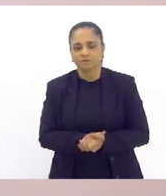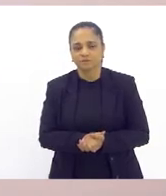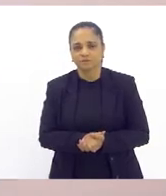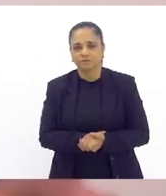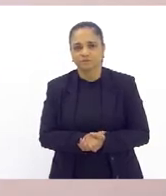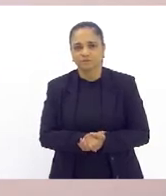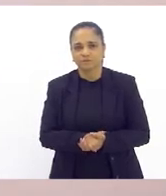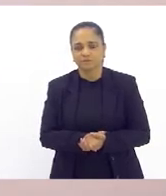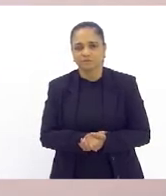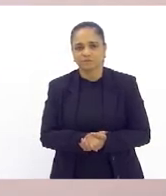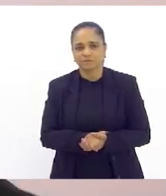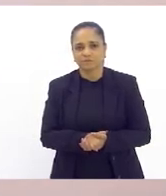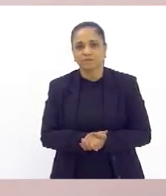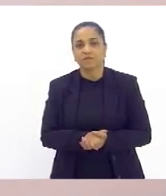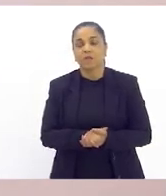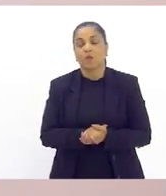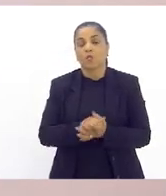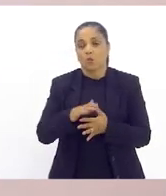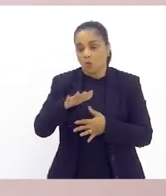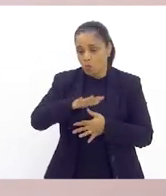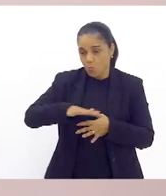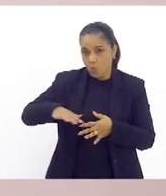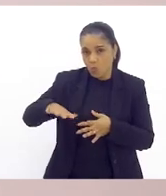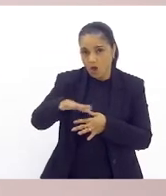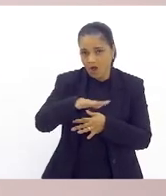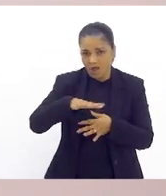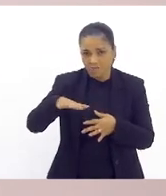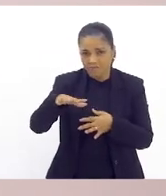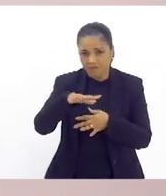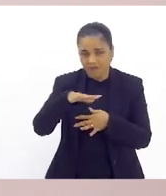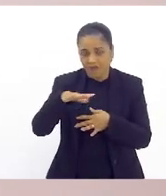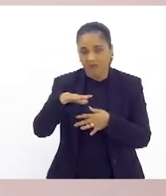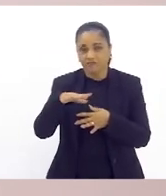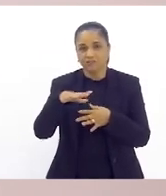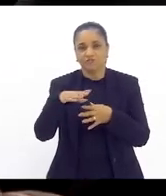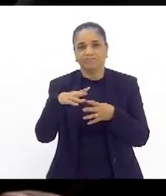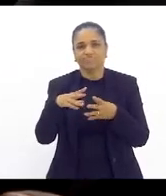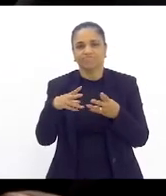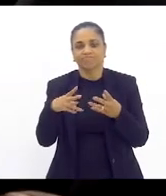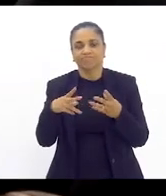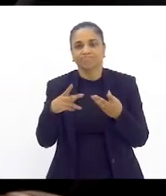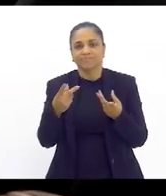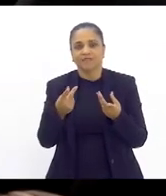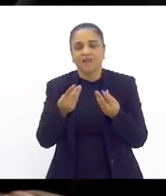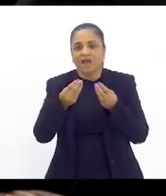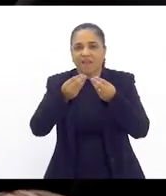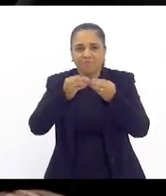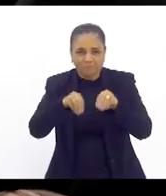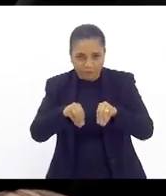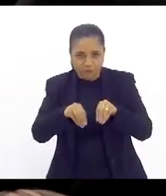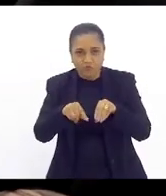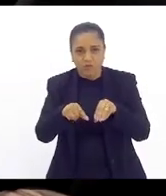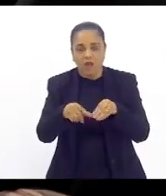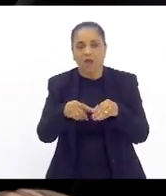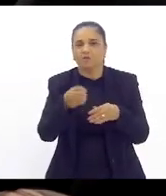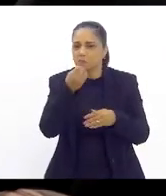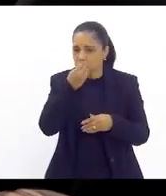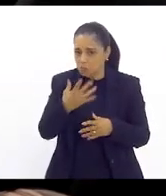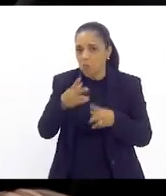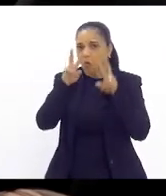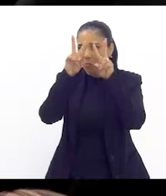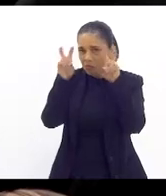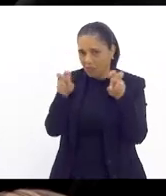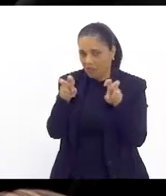bom com relação à questão do ambiente institucional fragilizado Eu também gostei desse desse termo acho que que é muito bom e a gente vem